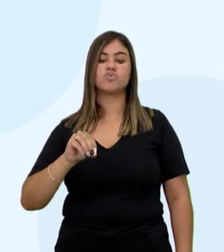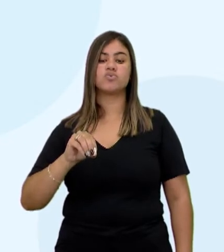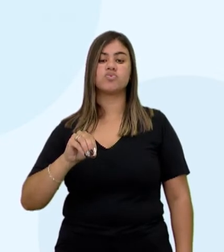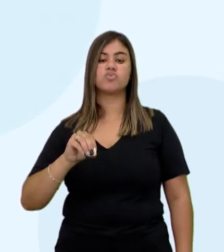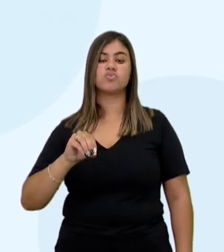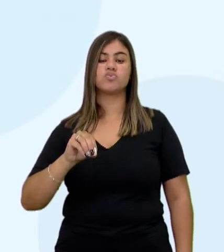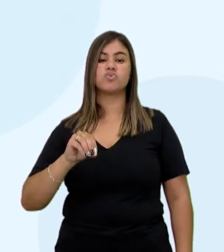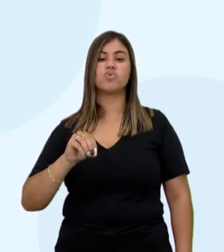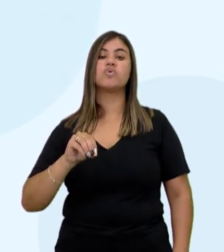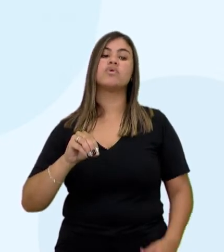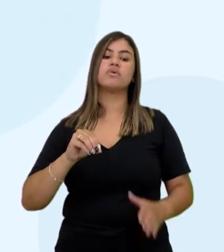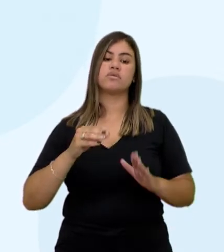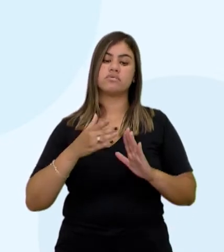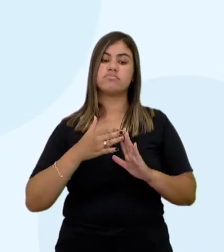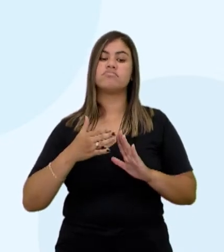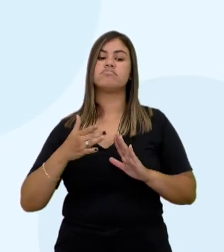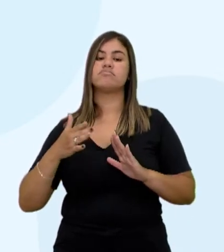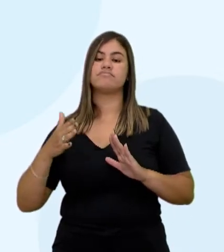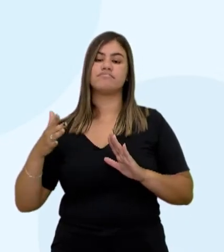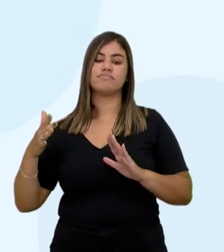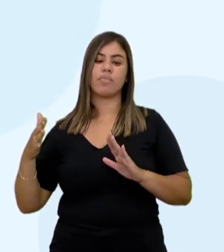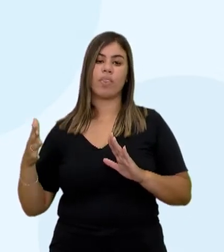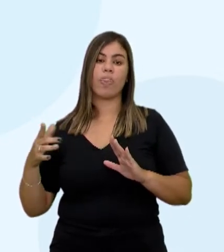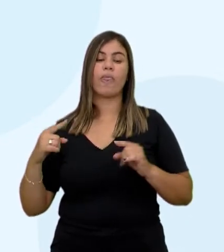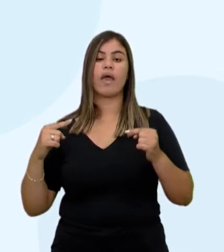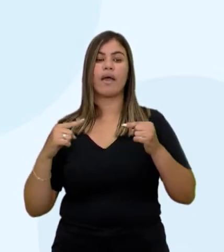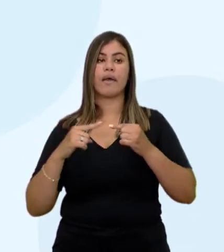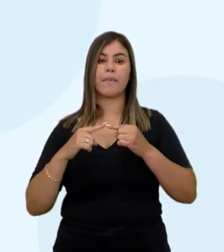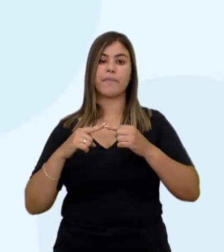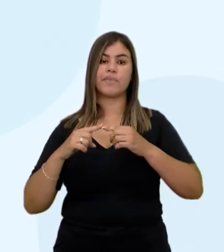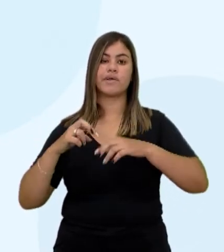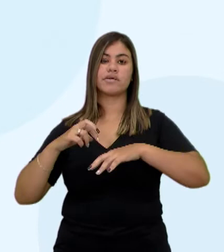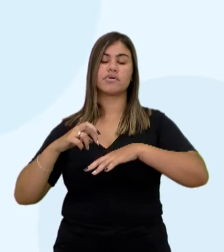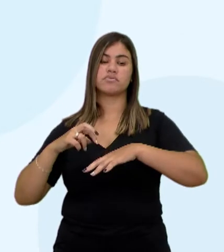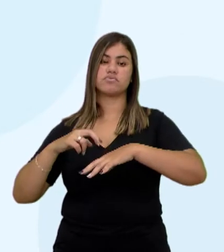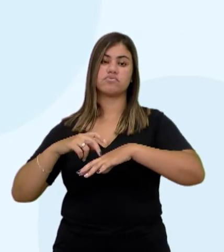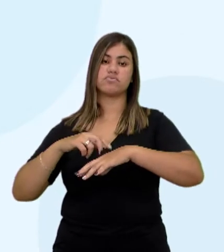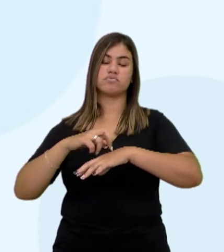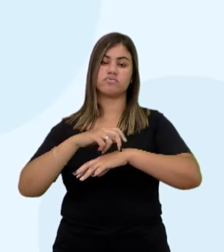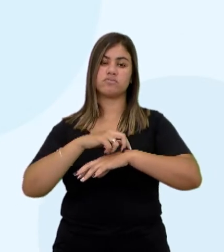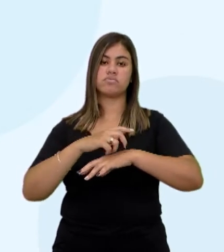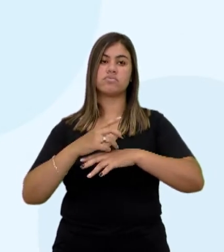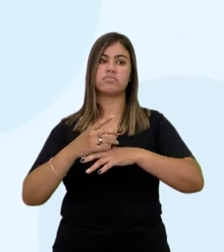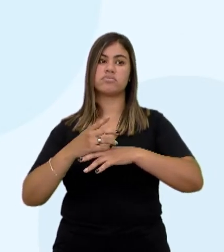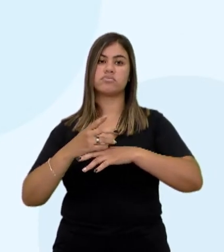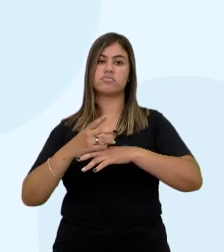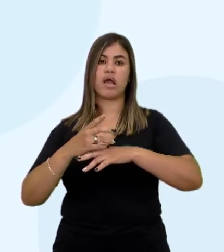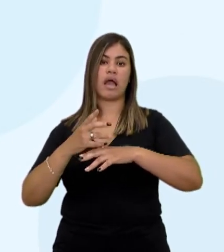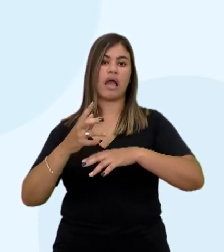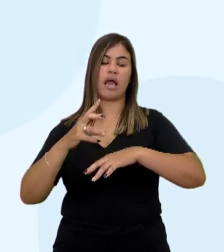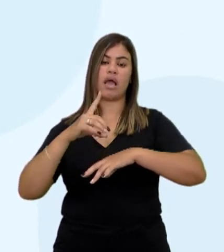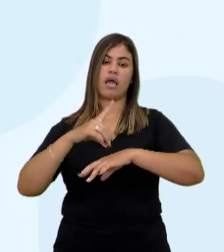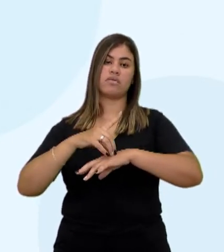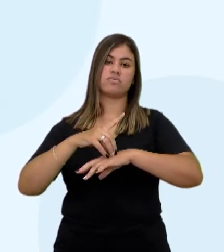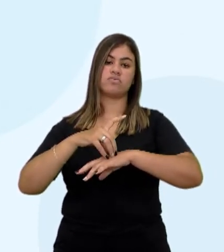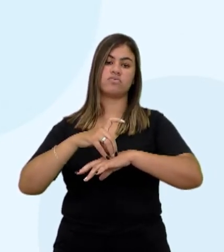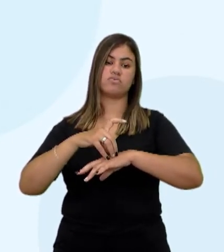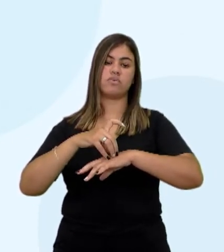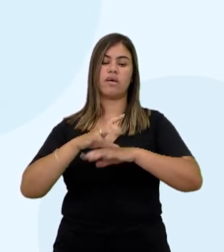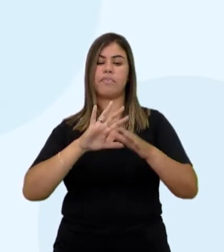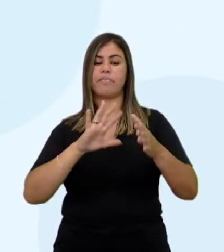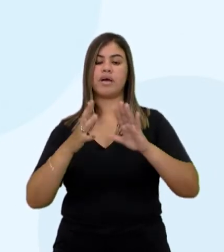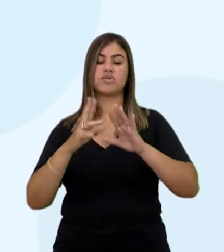na fase paleozoica, os primeiros vertebrados terrestres, os dinossauros aí aparecendo entre 230